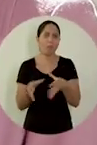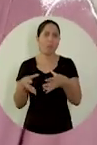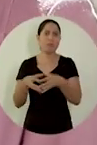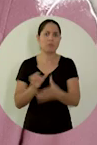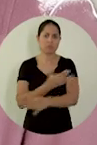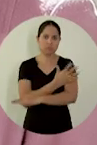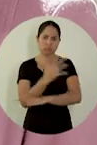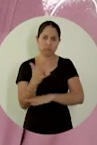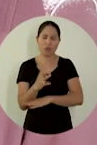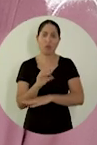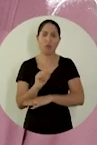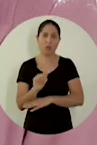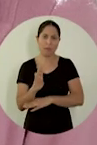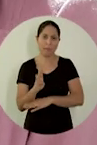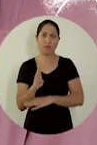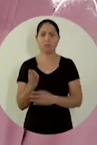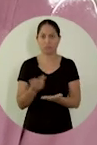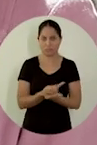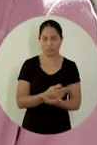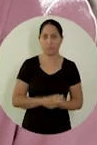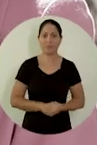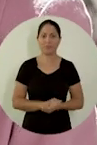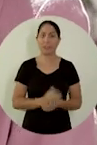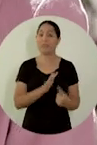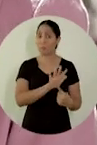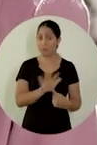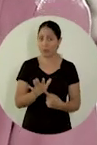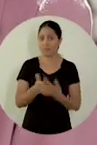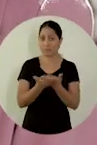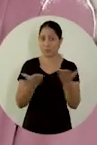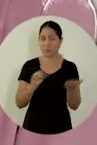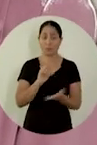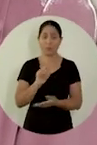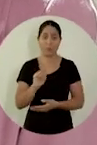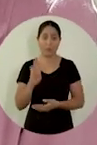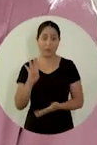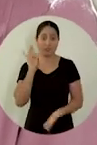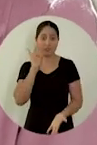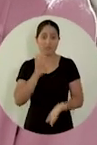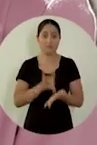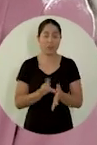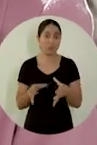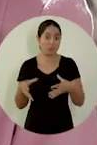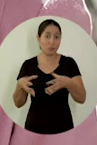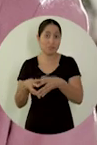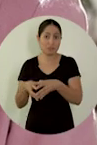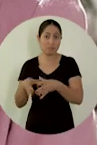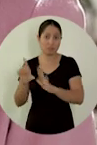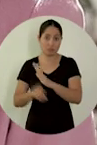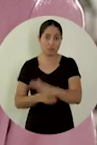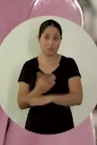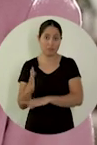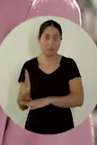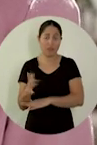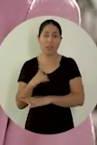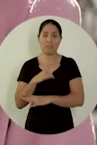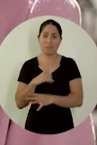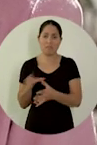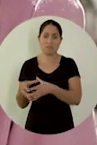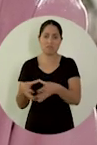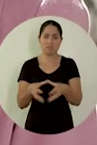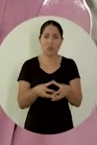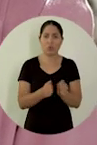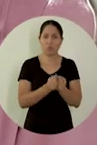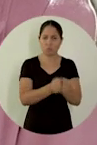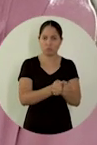que a Comissão Nacional de Direito Ambiental da OAB realizou. É o que mostra que a OAB, as comissões, todos